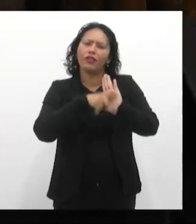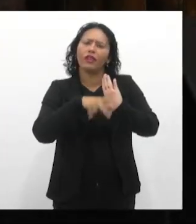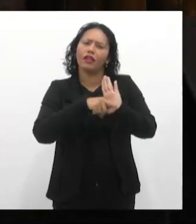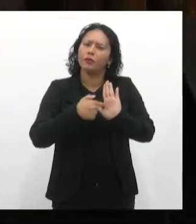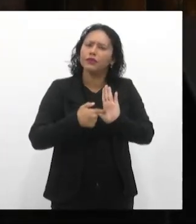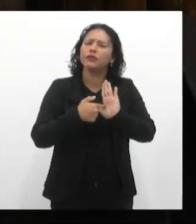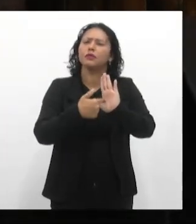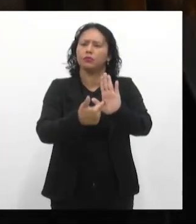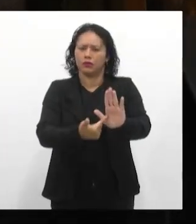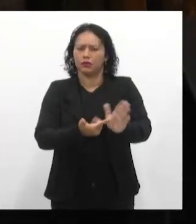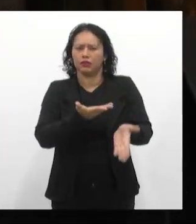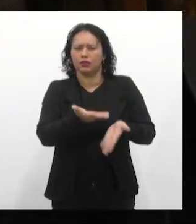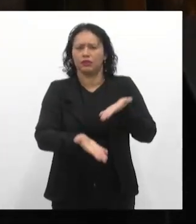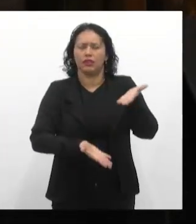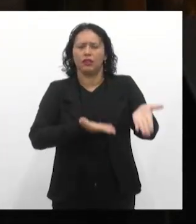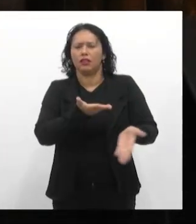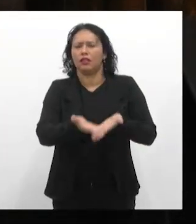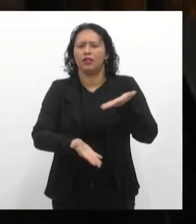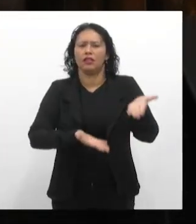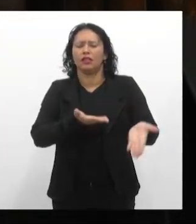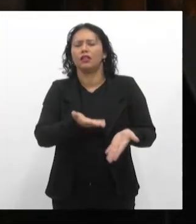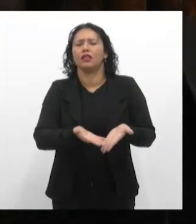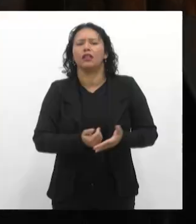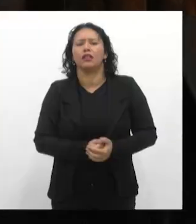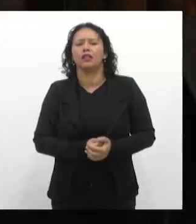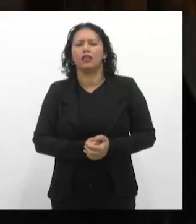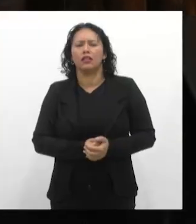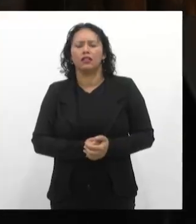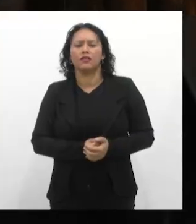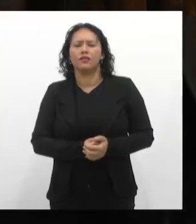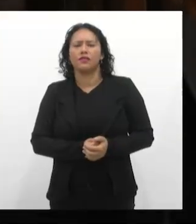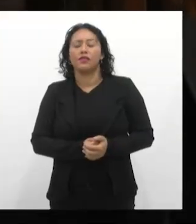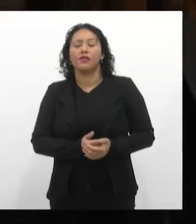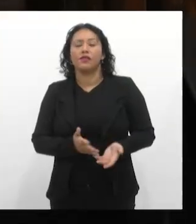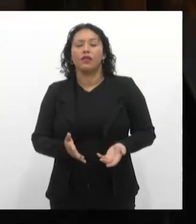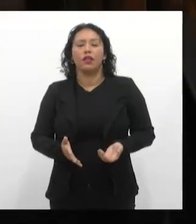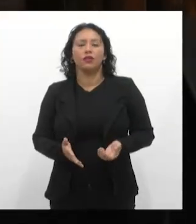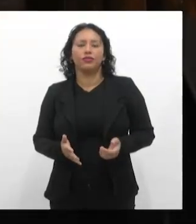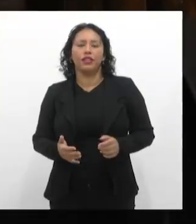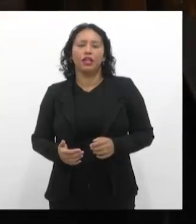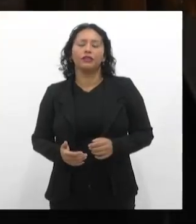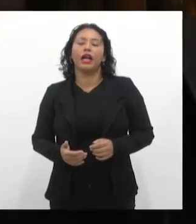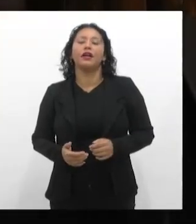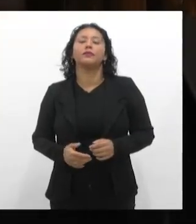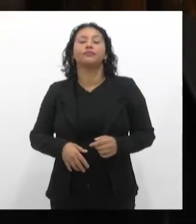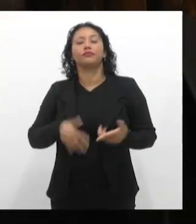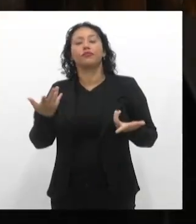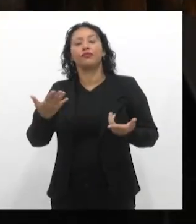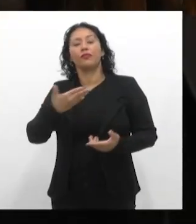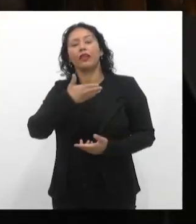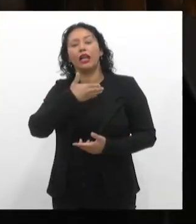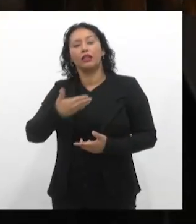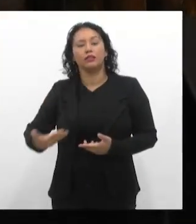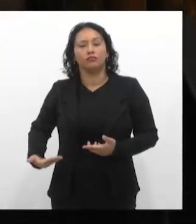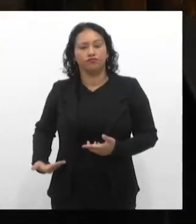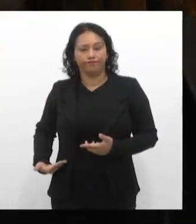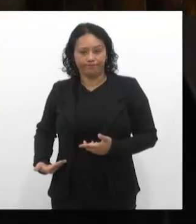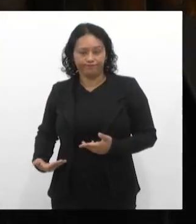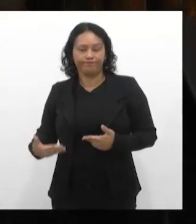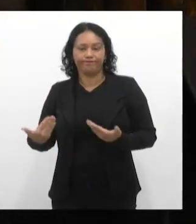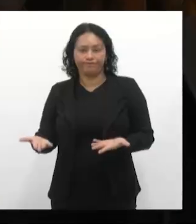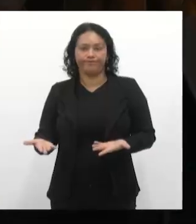exatamente disso. Enquanto isso, a política habitacional do governo ex-governador, que